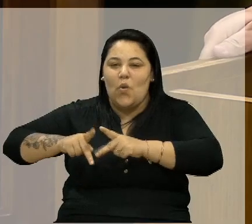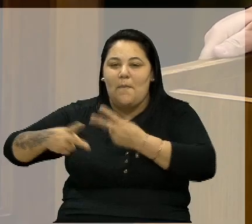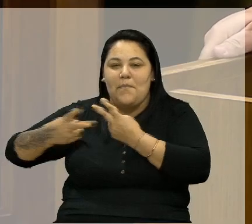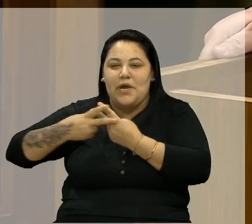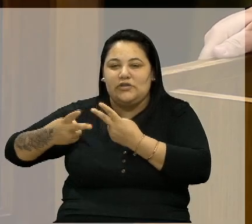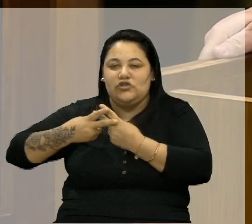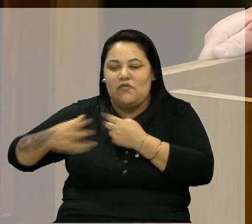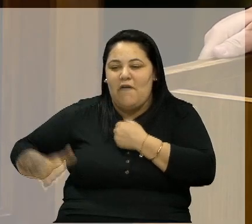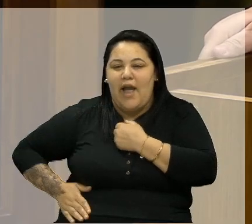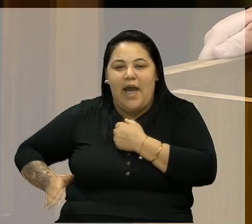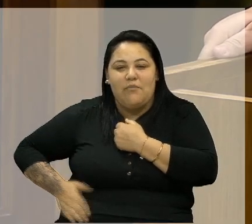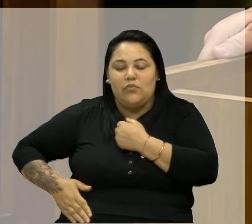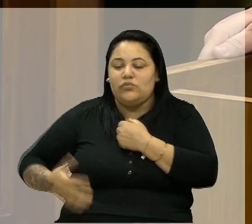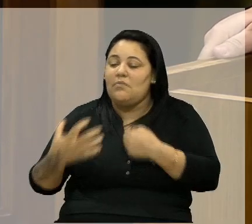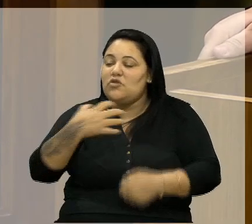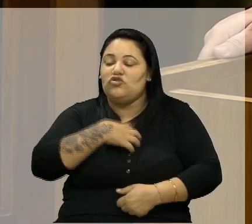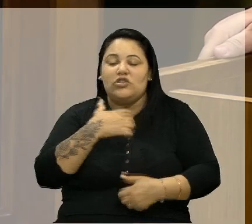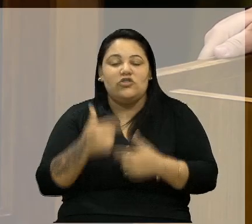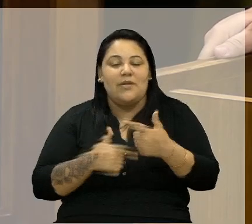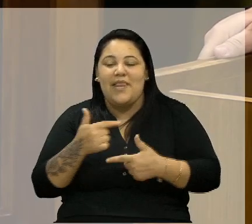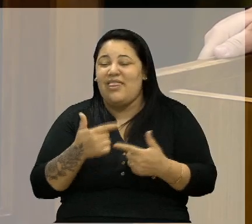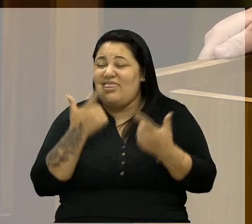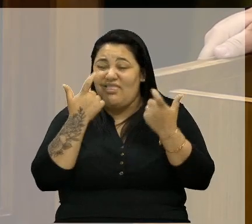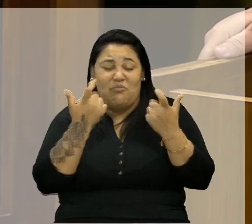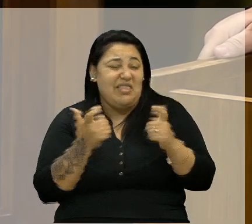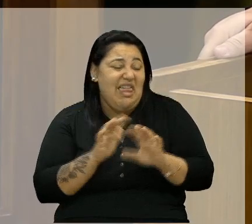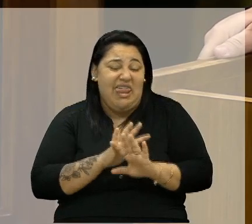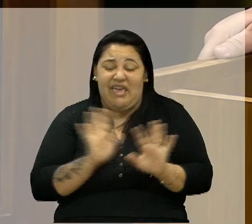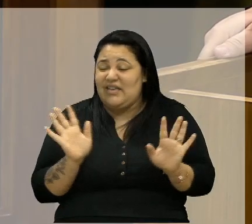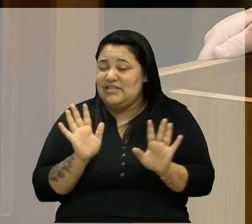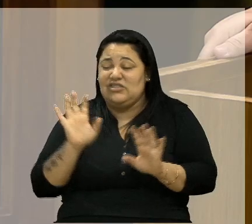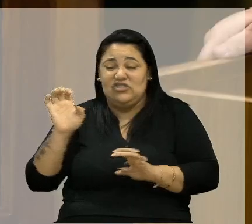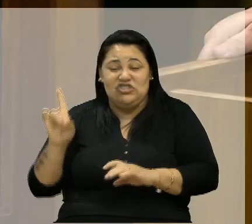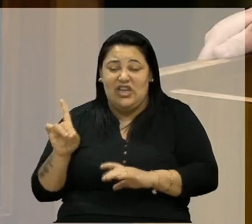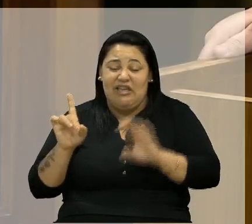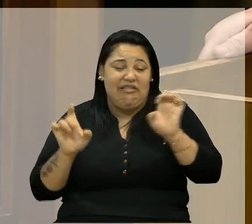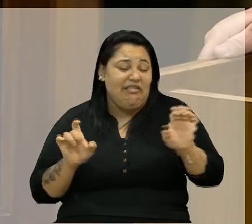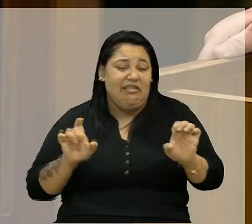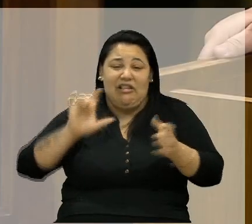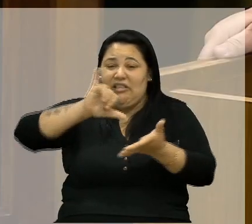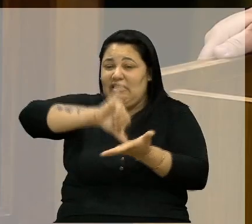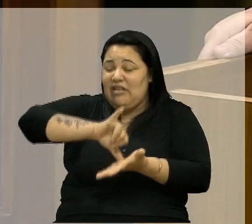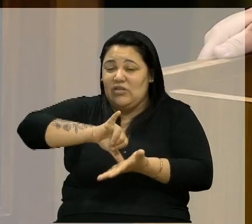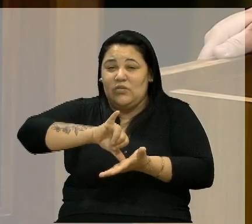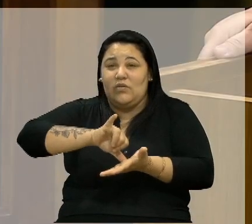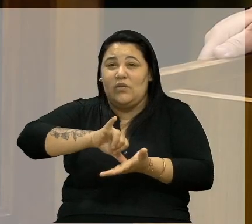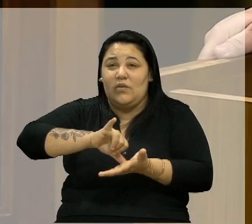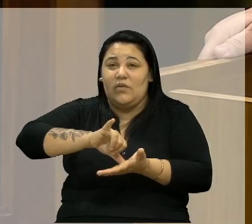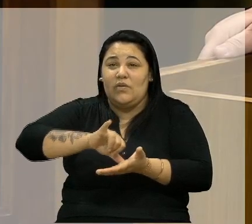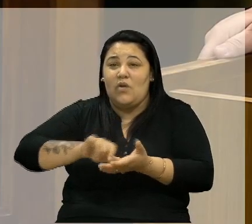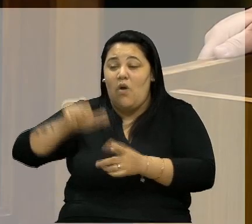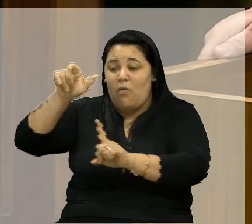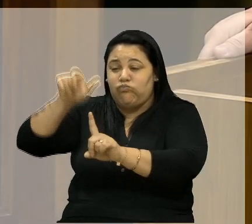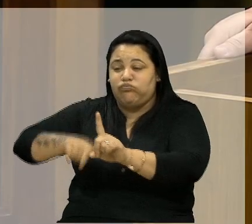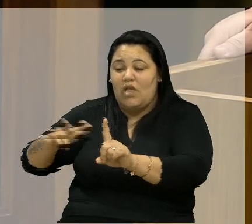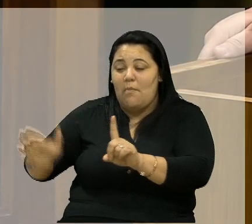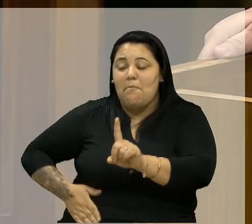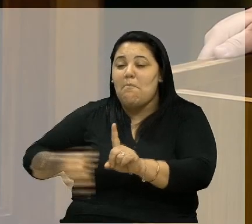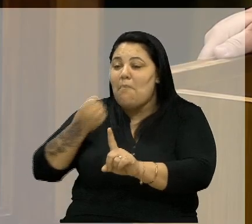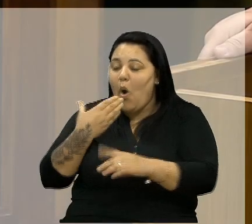Esse é o meu modo de trabalhar. Não me interessa se é de direita, se é de esquerda, se é de centro. Bandido bom é o bandido